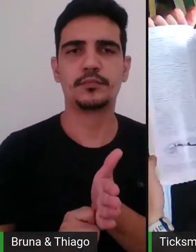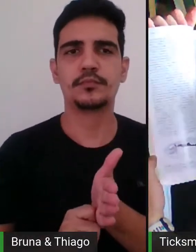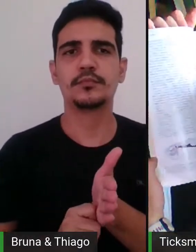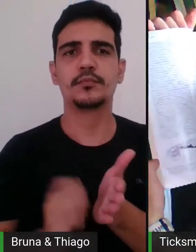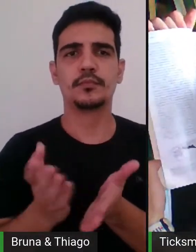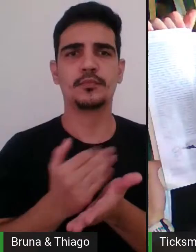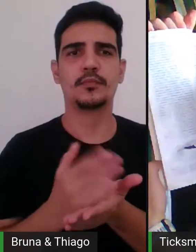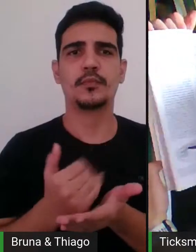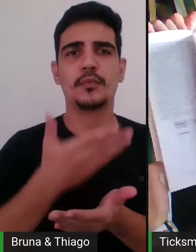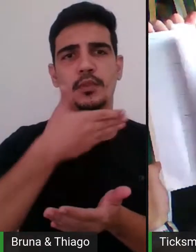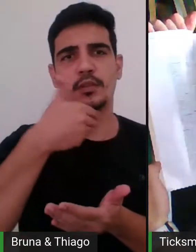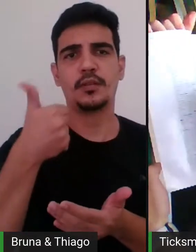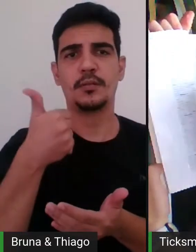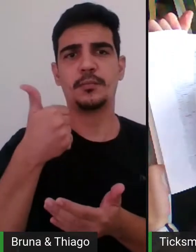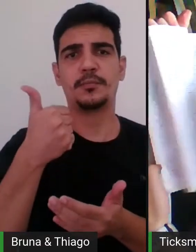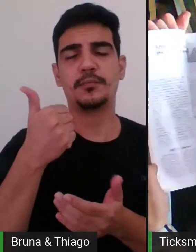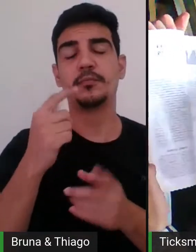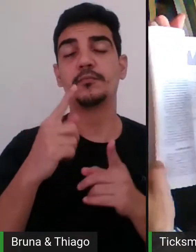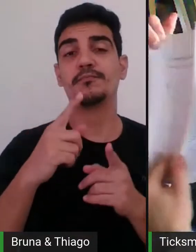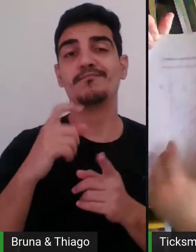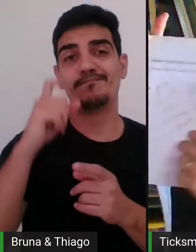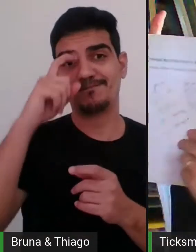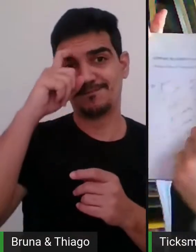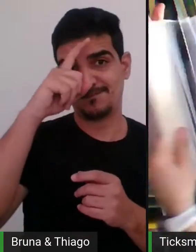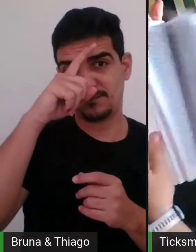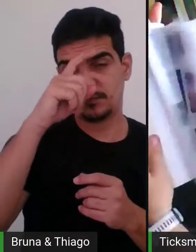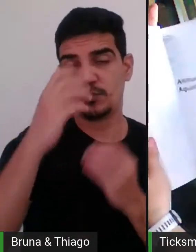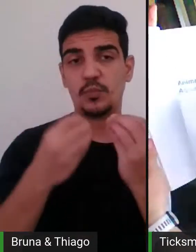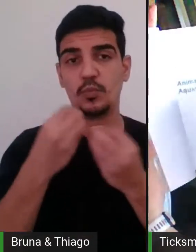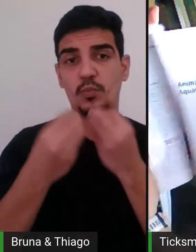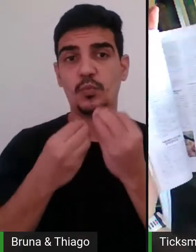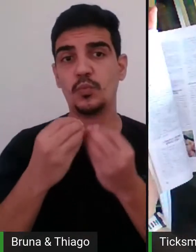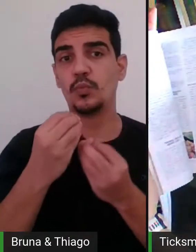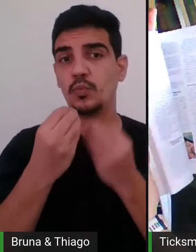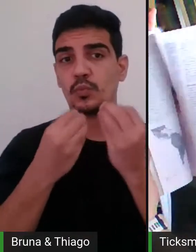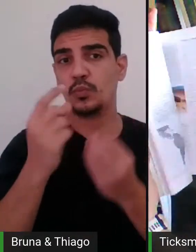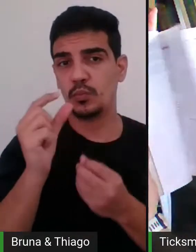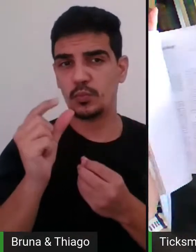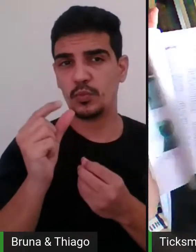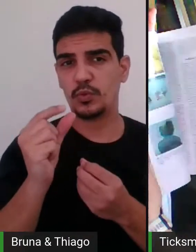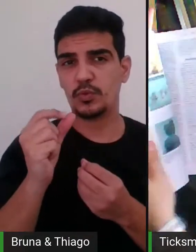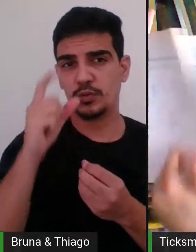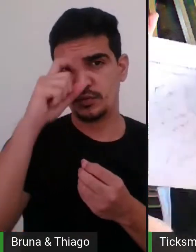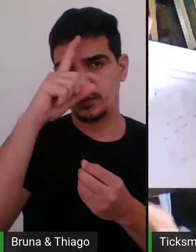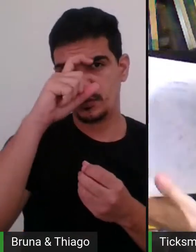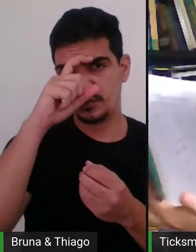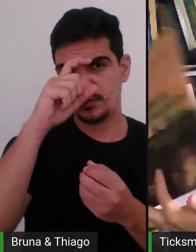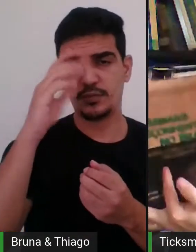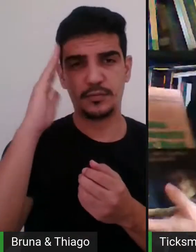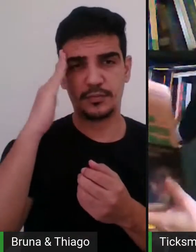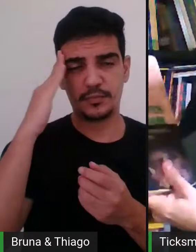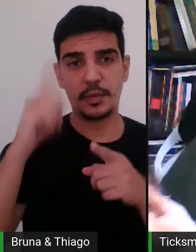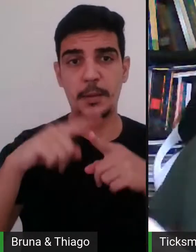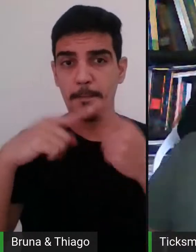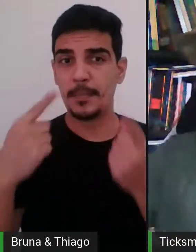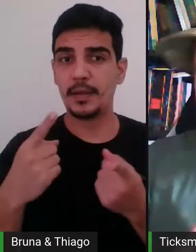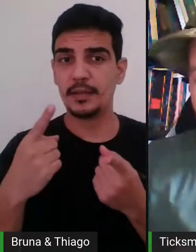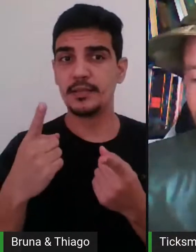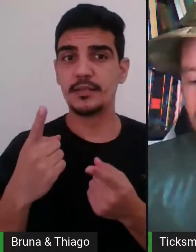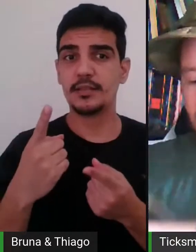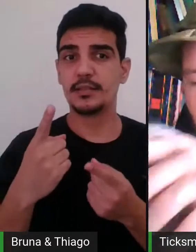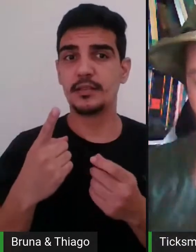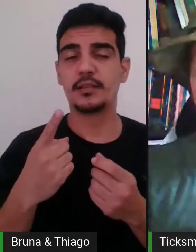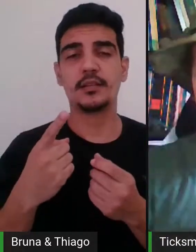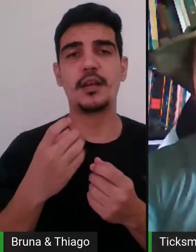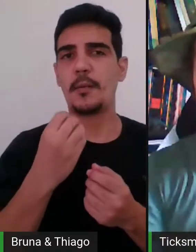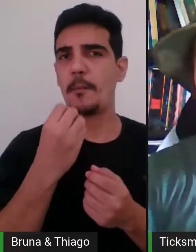ir começar. Ele é um pouco complexo, é muito bom, sobre animais peçonhentos, ele tem tudo, de tudo um pouco. É, além desse, eu indico